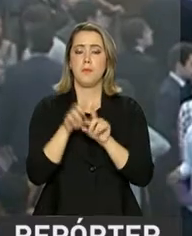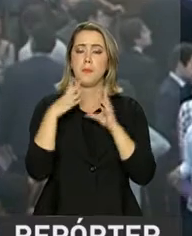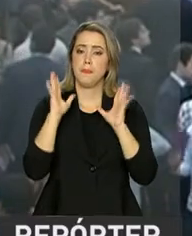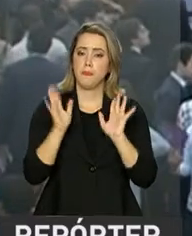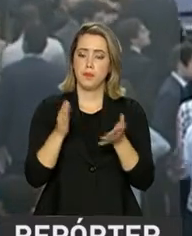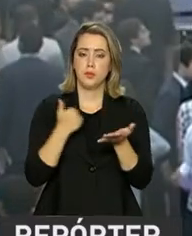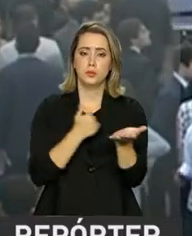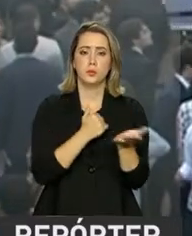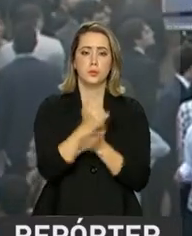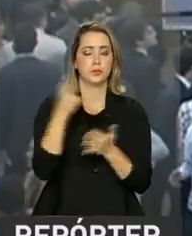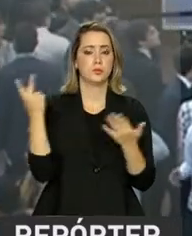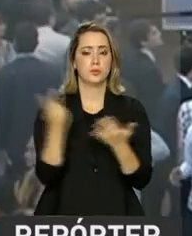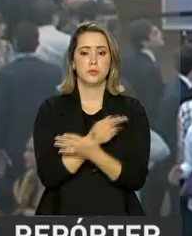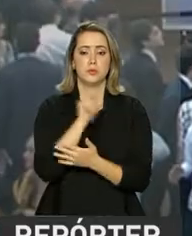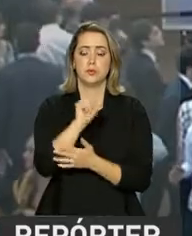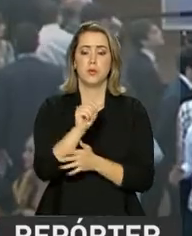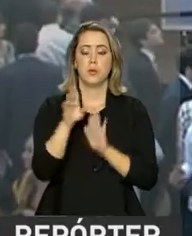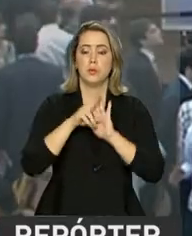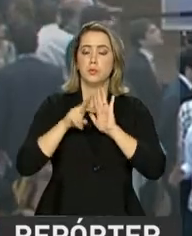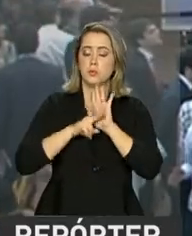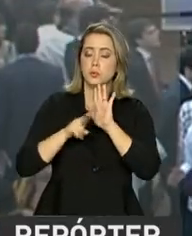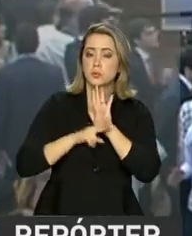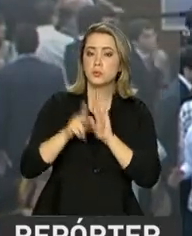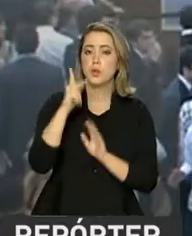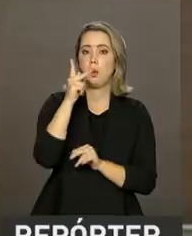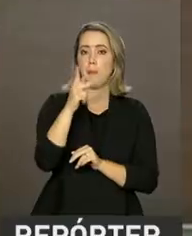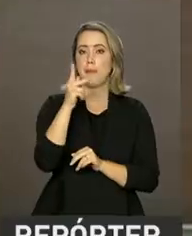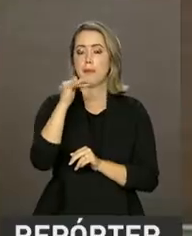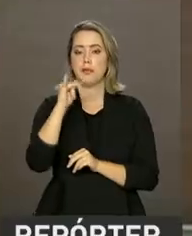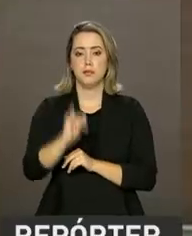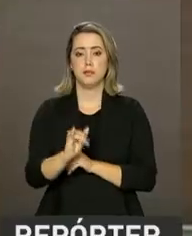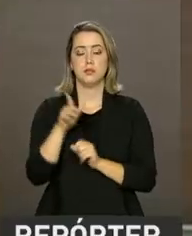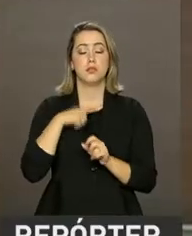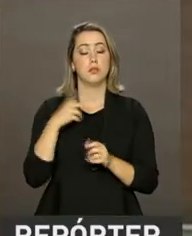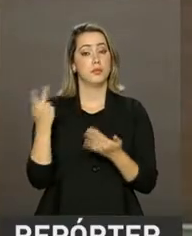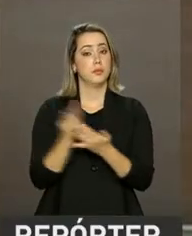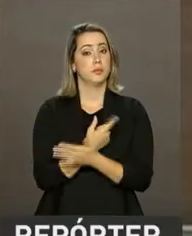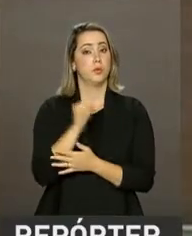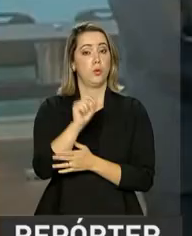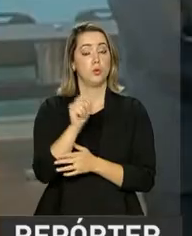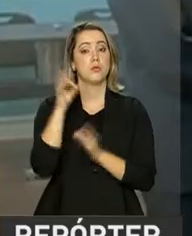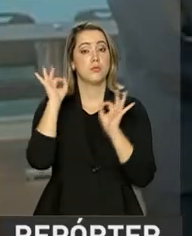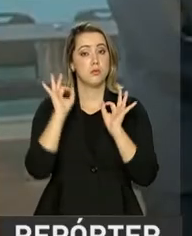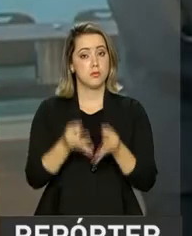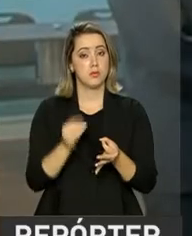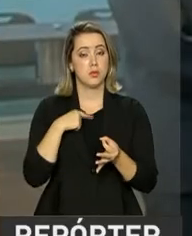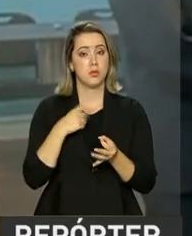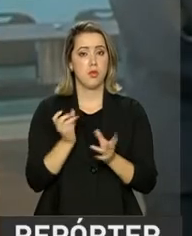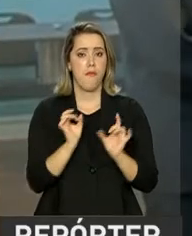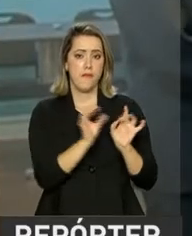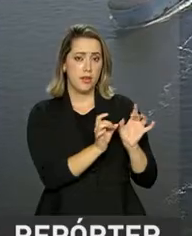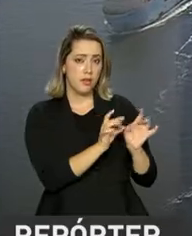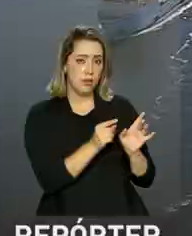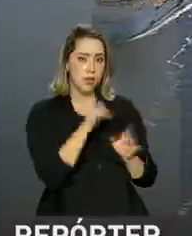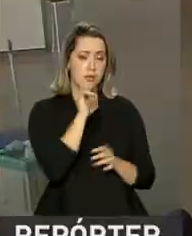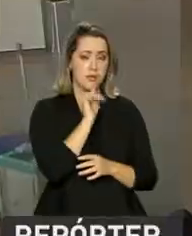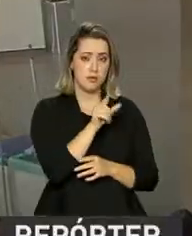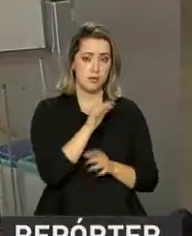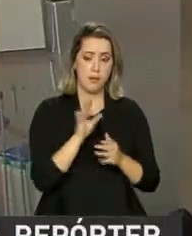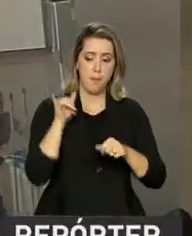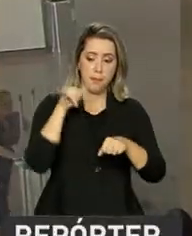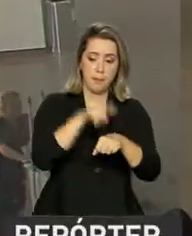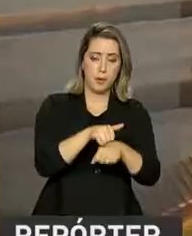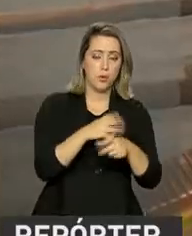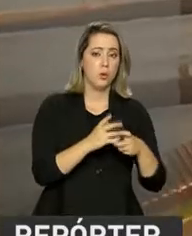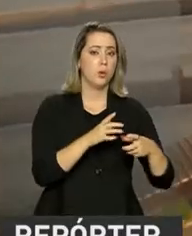exemplo disso é o programa de parcerias de investimentos que realizou com sucesso para leilões em áreas como portos aeroportos